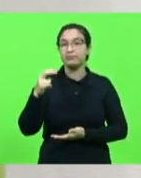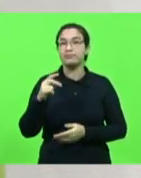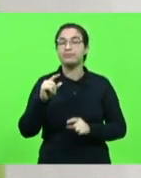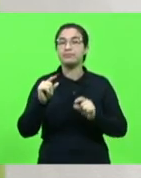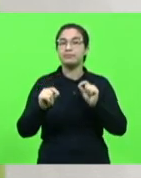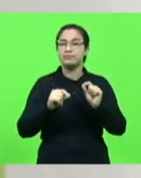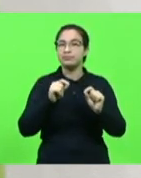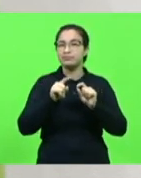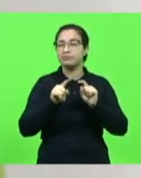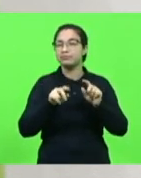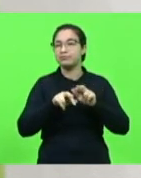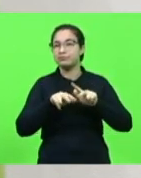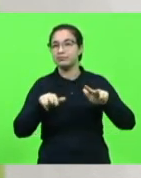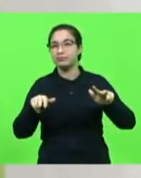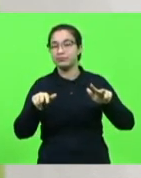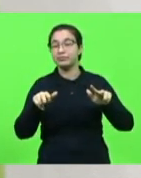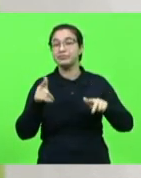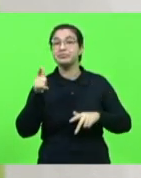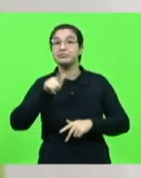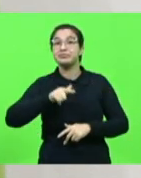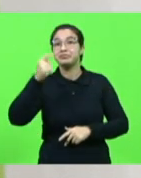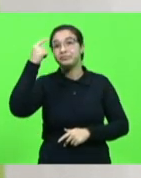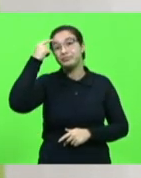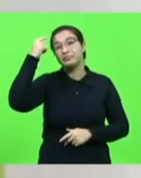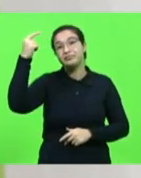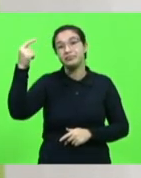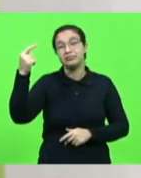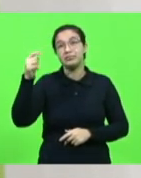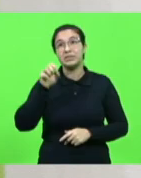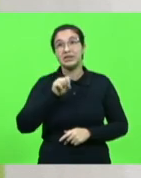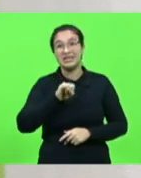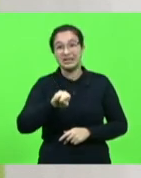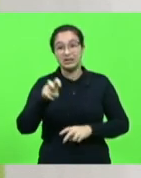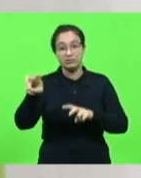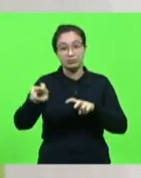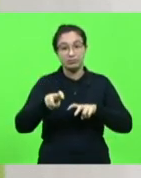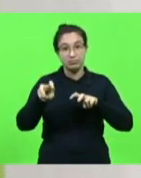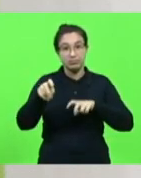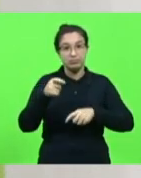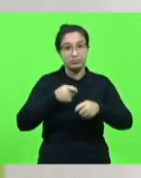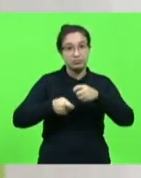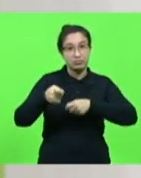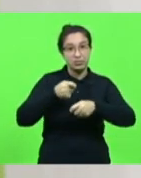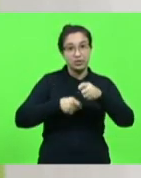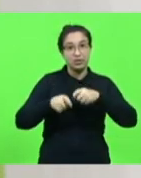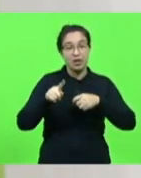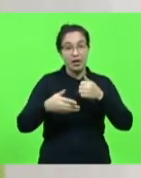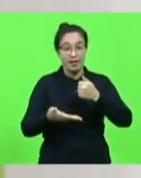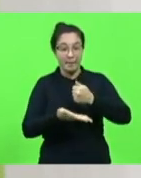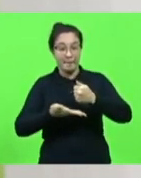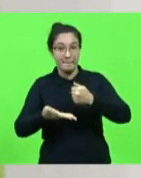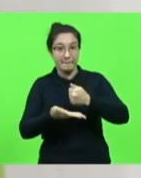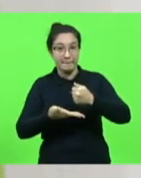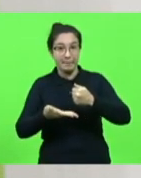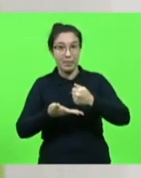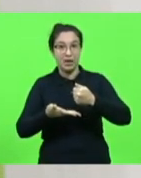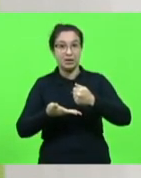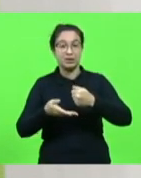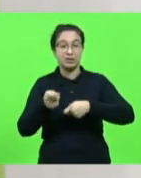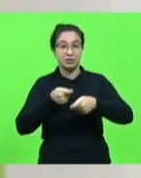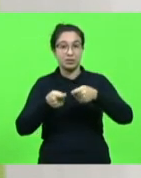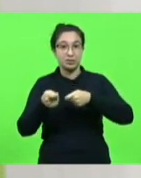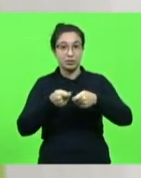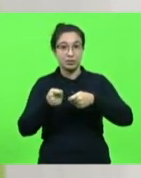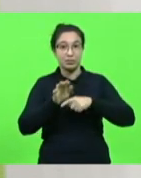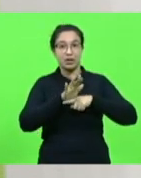permanente aqui em Santa Catarina. E lembrar que se o agronegócio é um pilar fundamental da economia de Santa Catarina, gerando